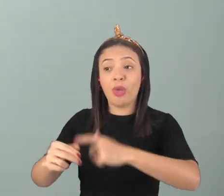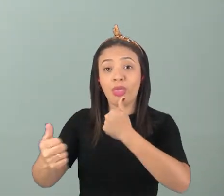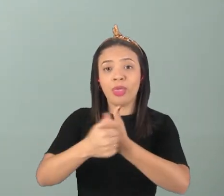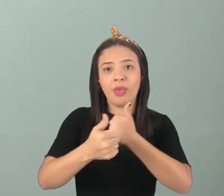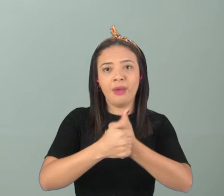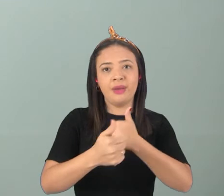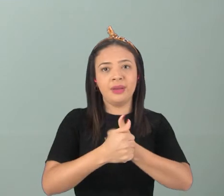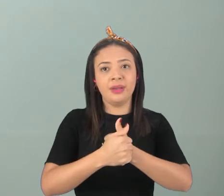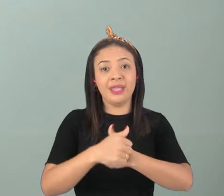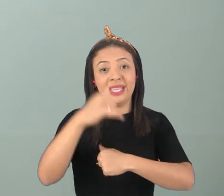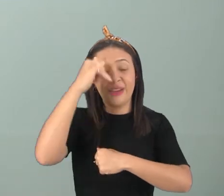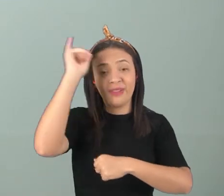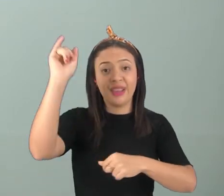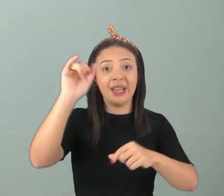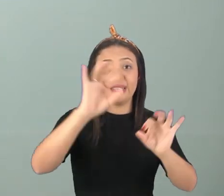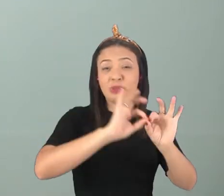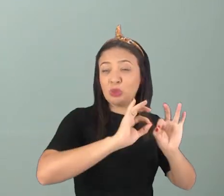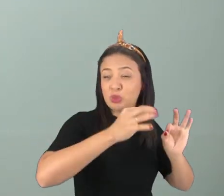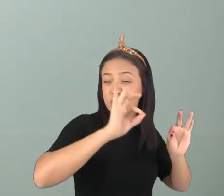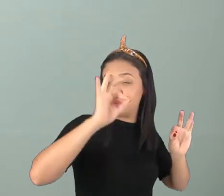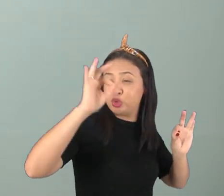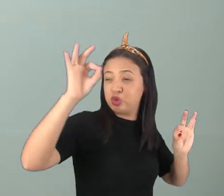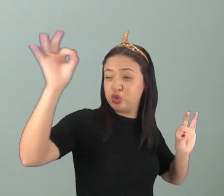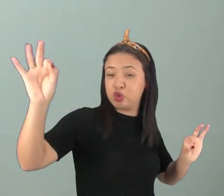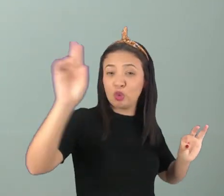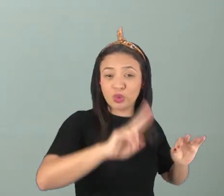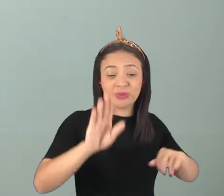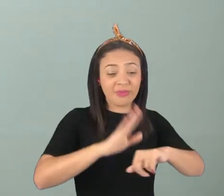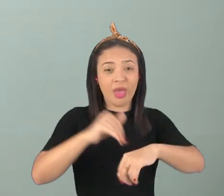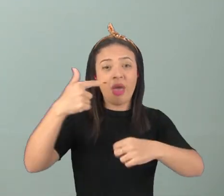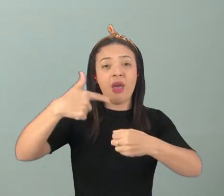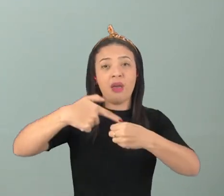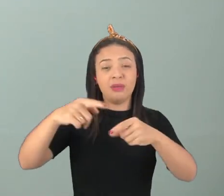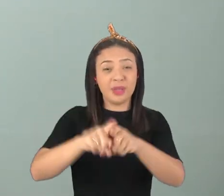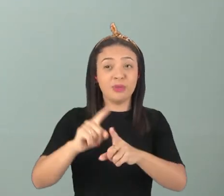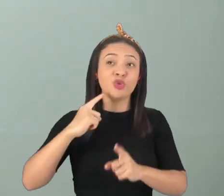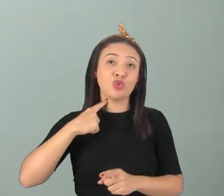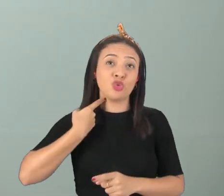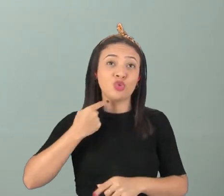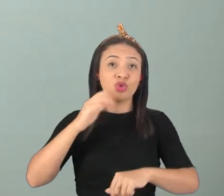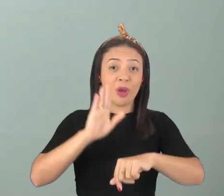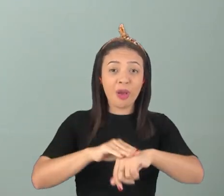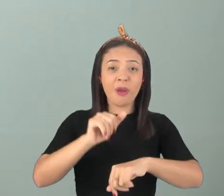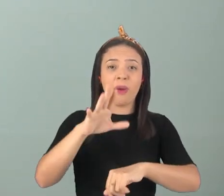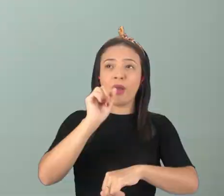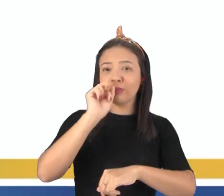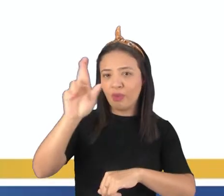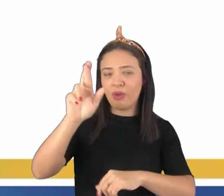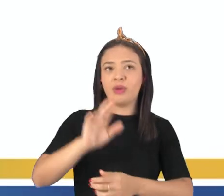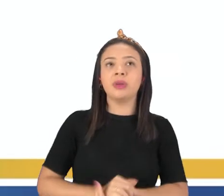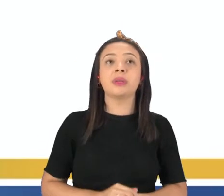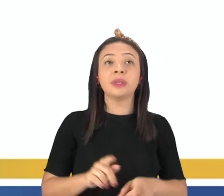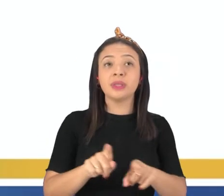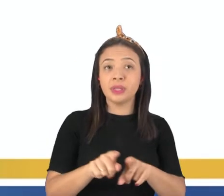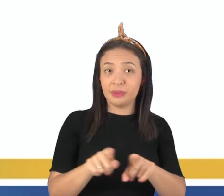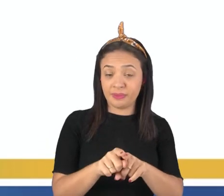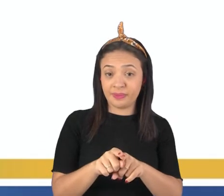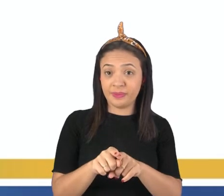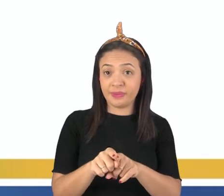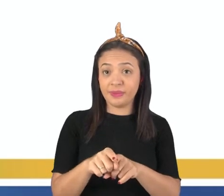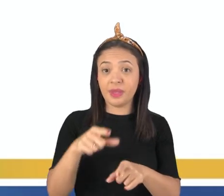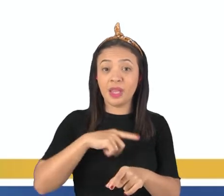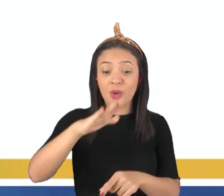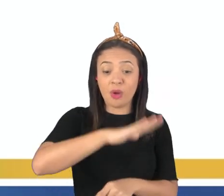de ponta a outra, consumindo mais combustível e, portanto, também poluindo mais a atmosfera. E aí dedicar espaço